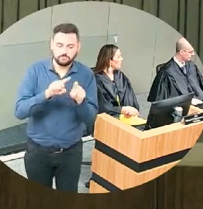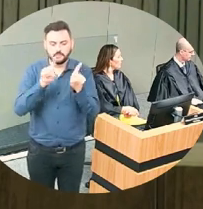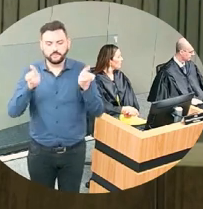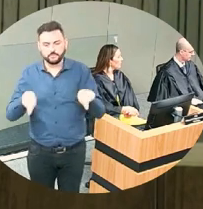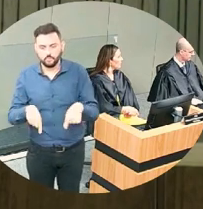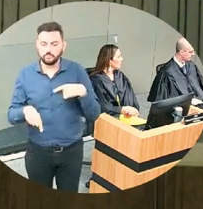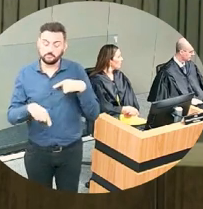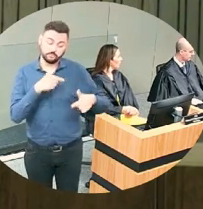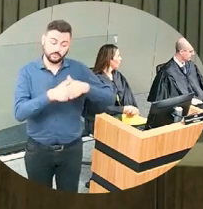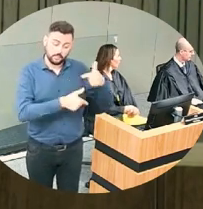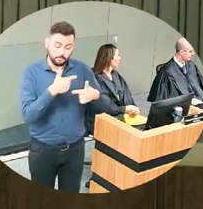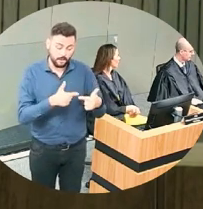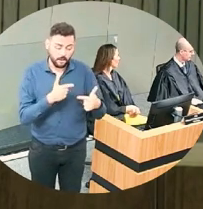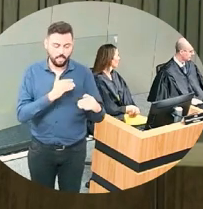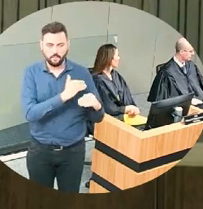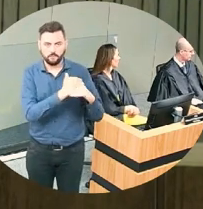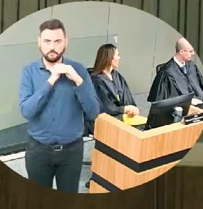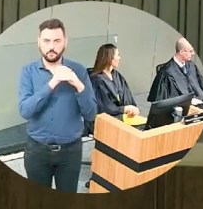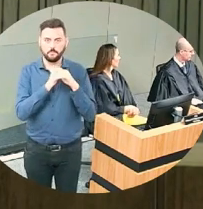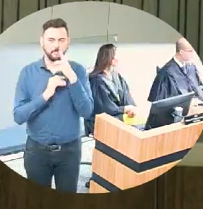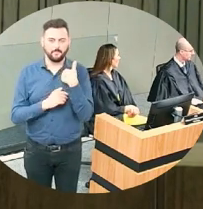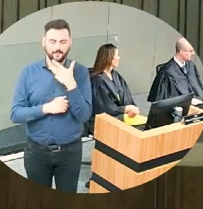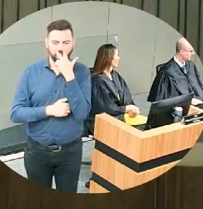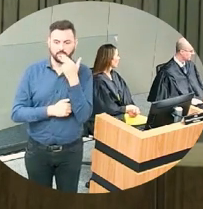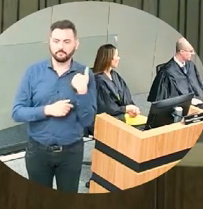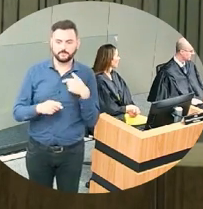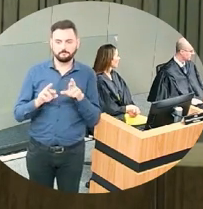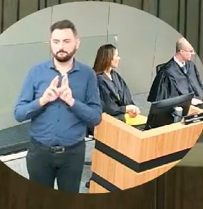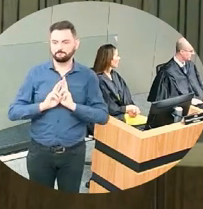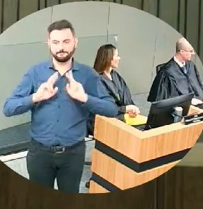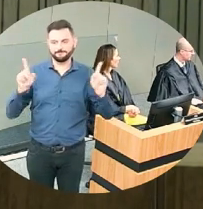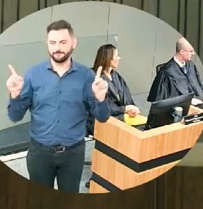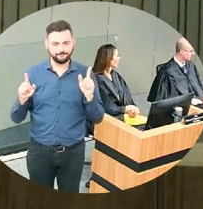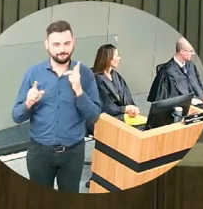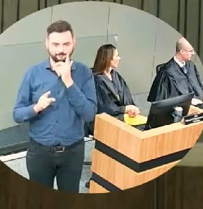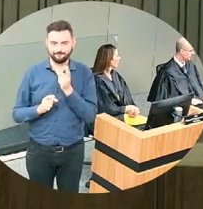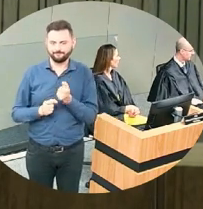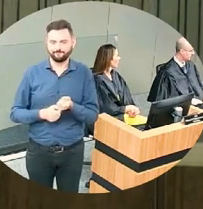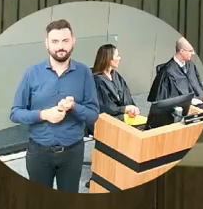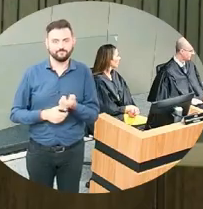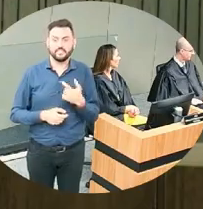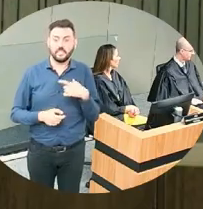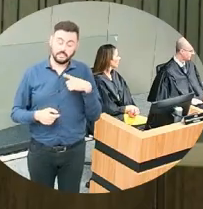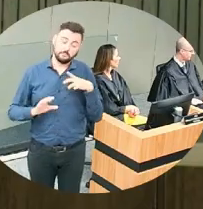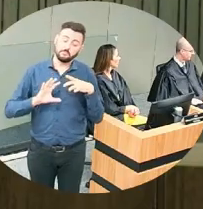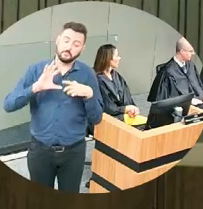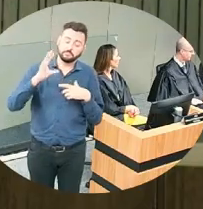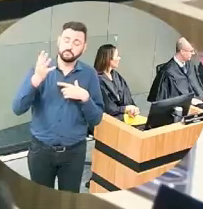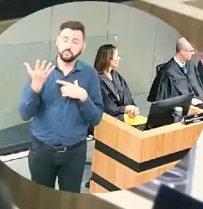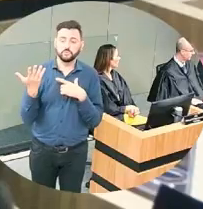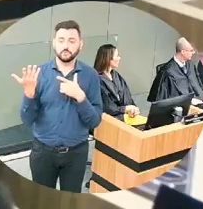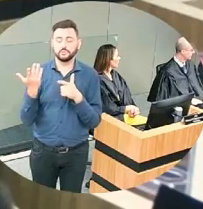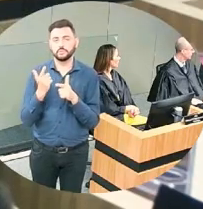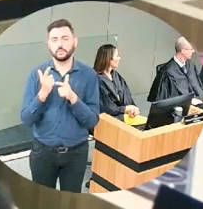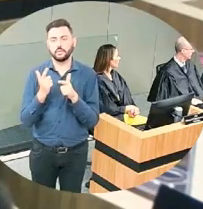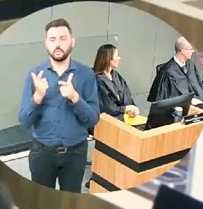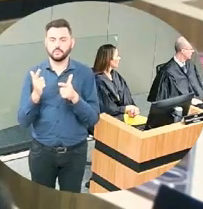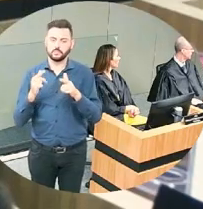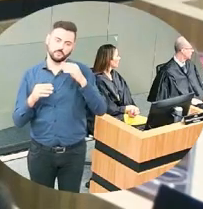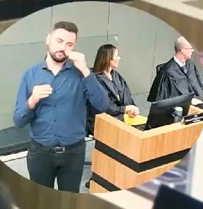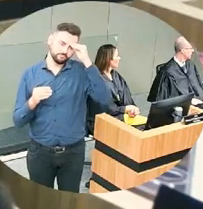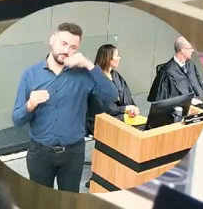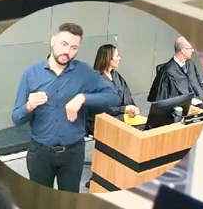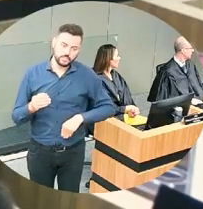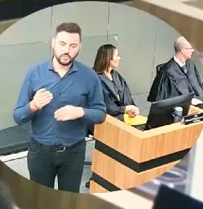trabalho mas não foi esse o entendimento da senhora corregedora geral que suspendeu a aplicação nós Ainda temos